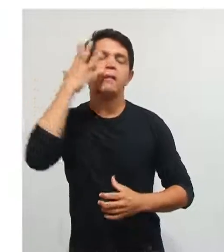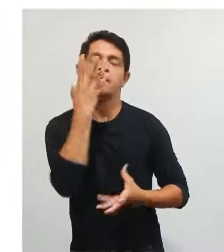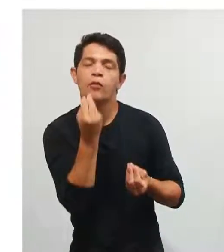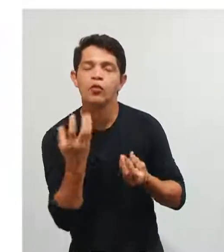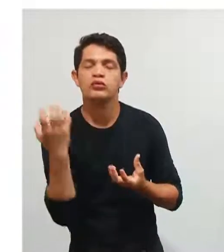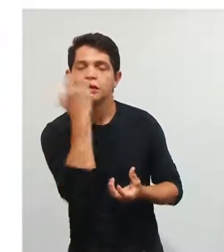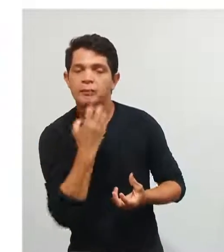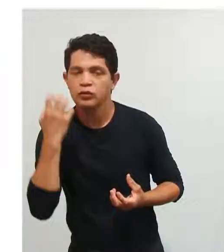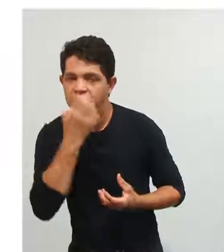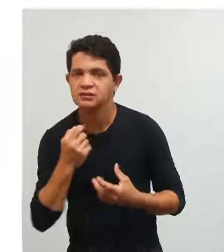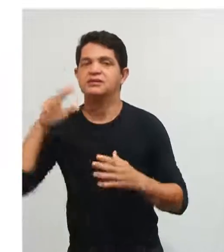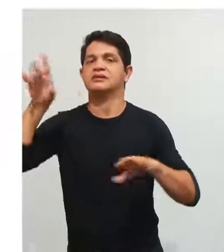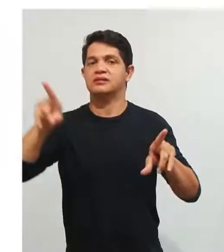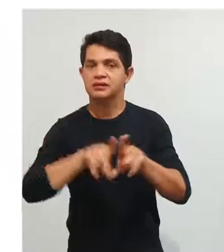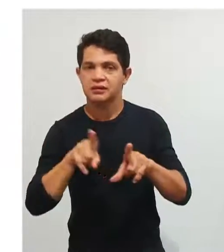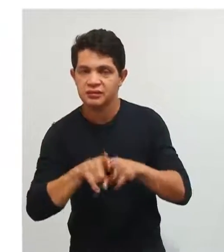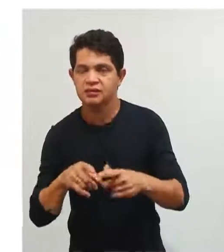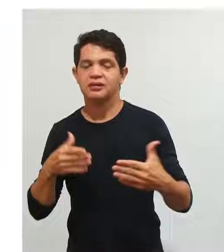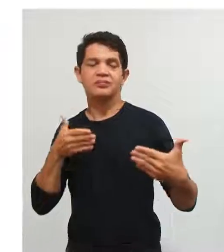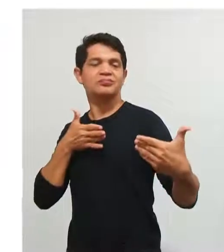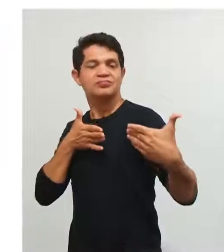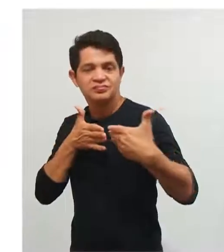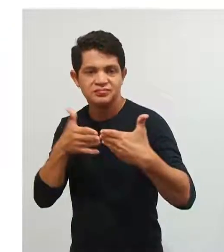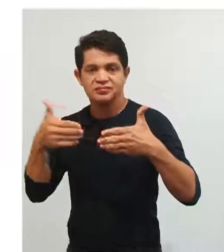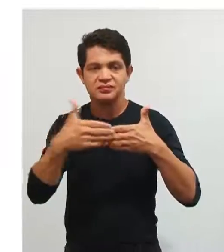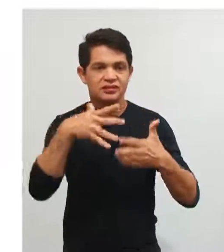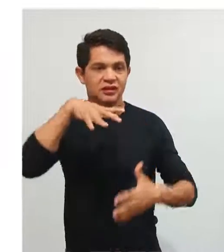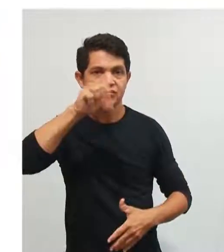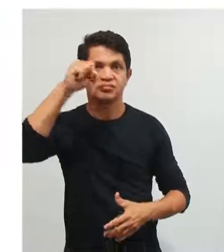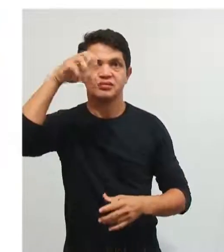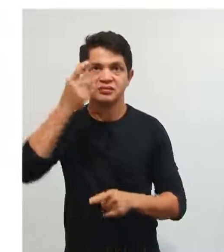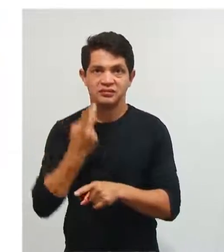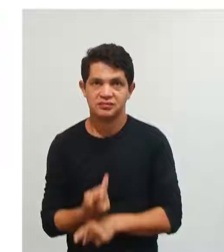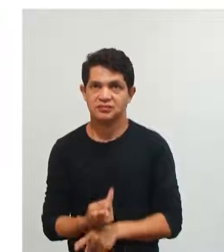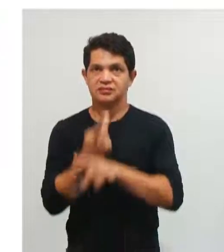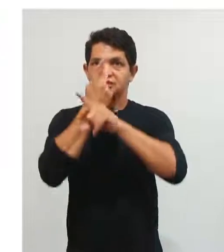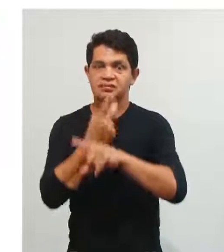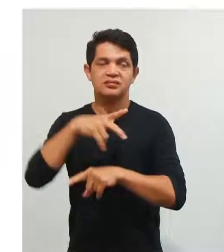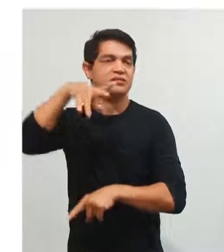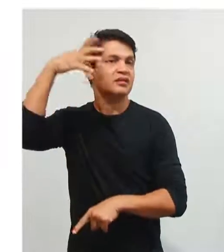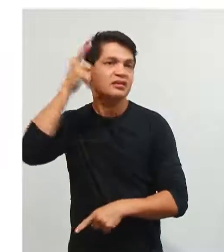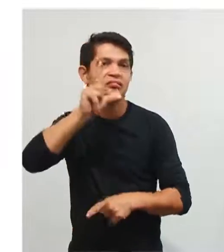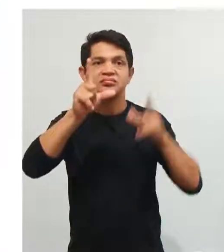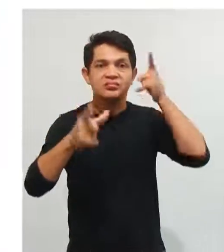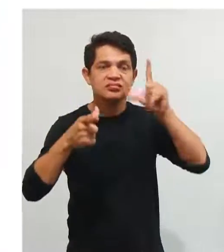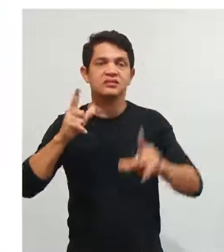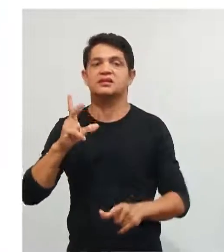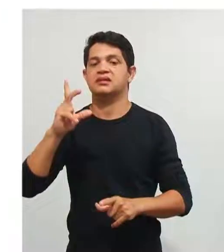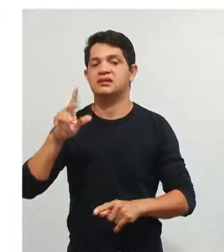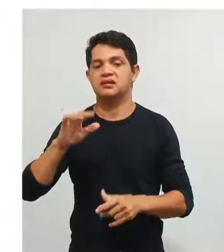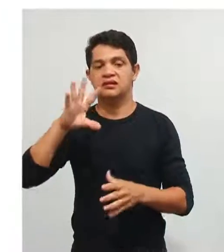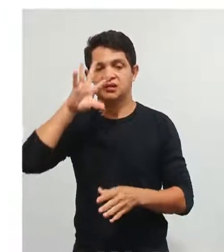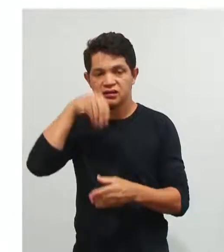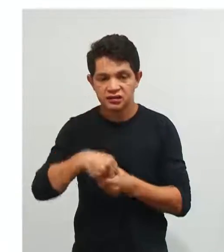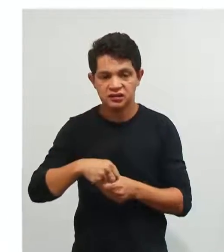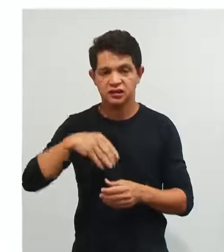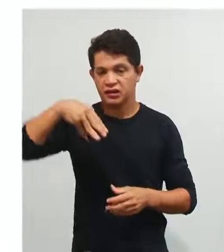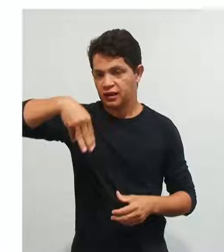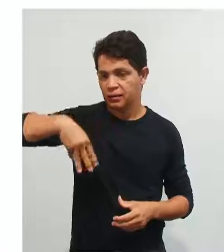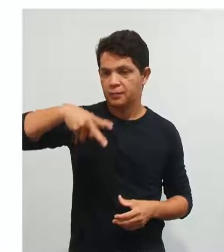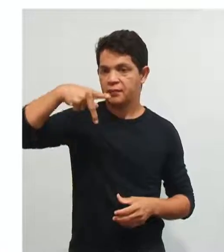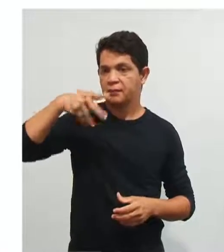se destacaram nesse movimento e ganharam os festivais de MPB e também